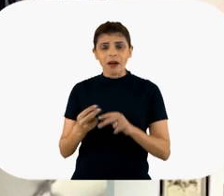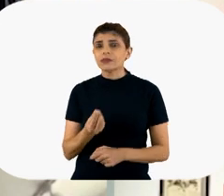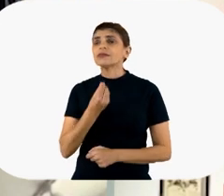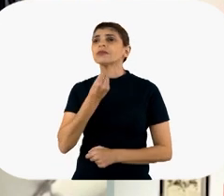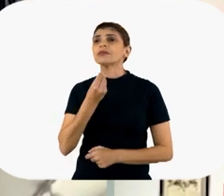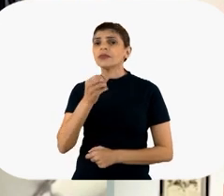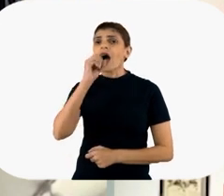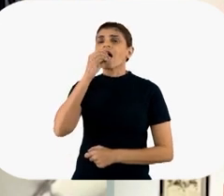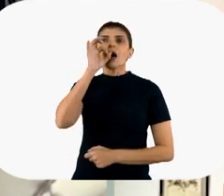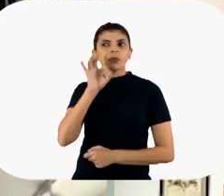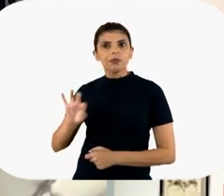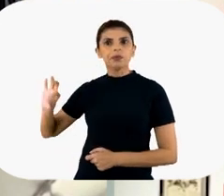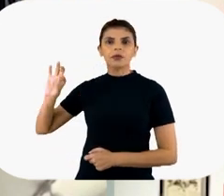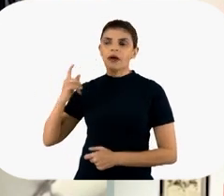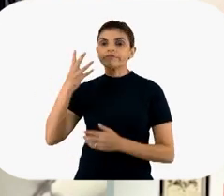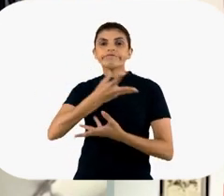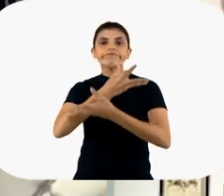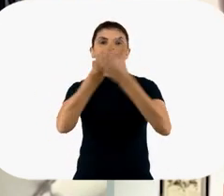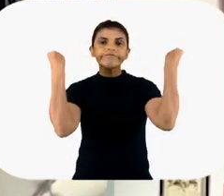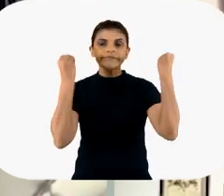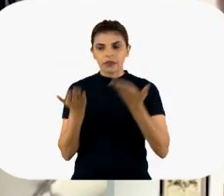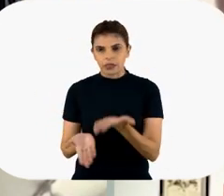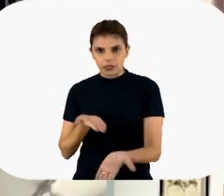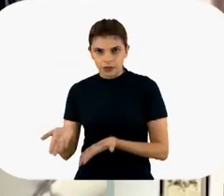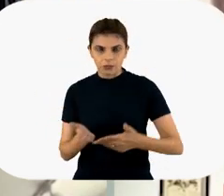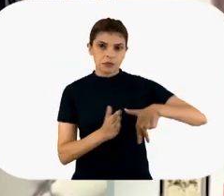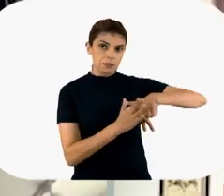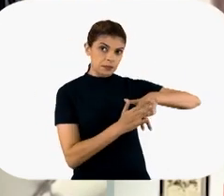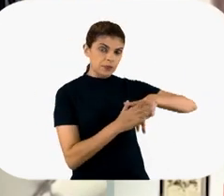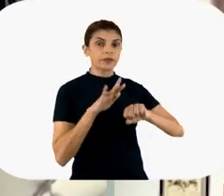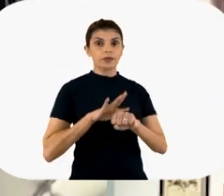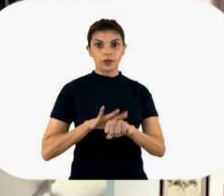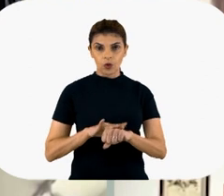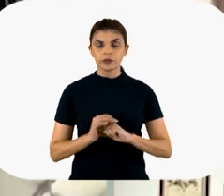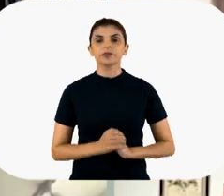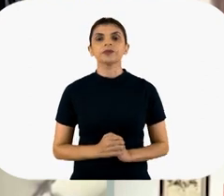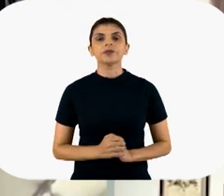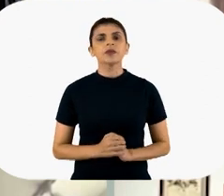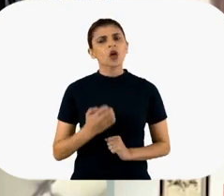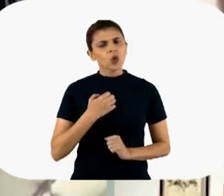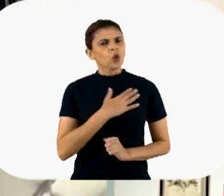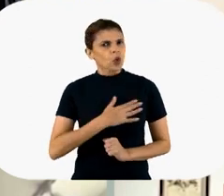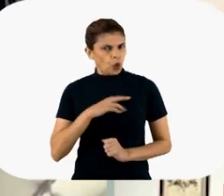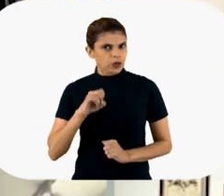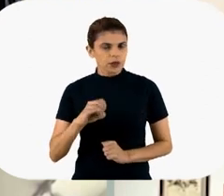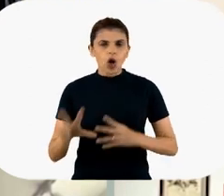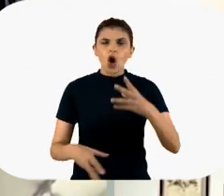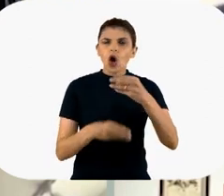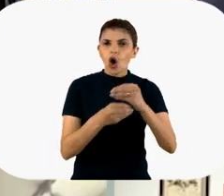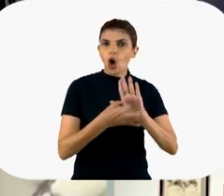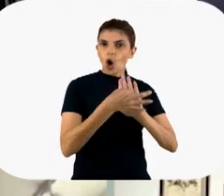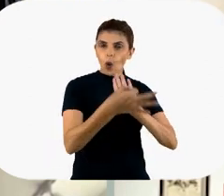né, no tratamento do doente. Então, assim, e eu queria comentar que existem